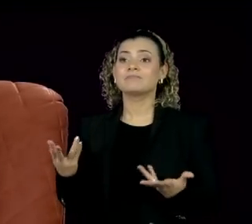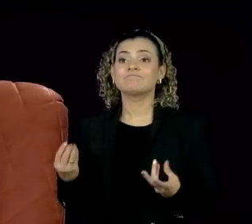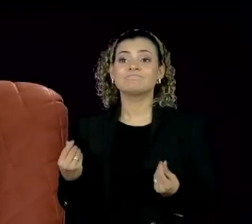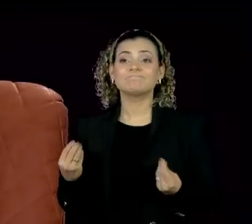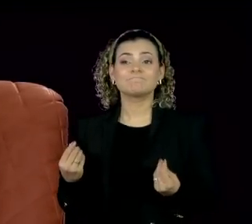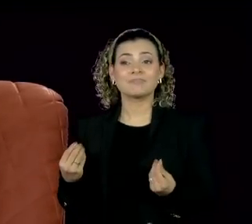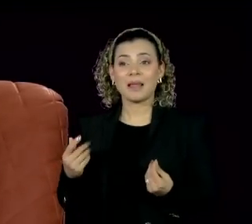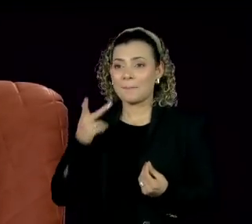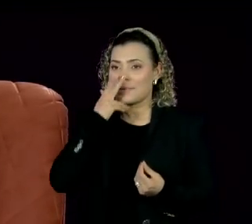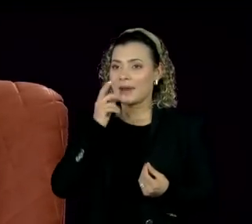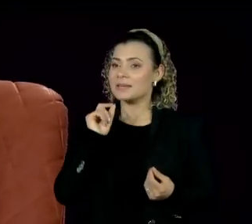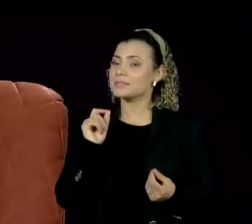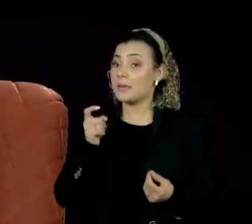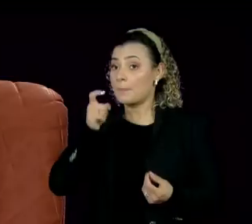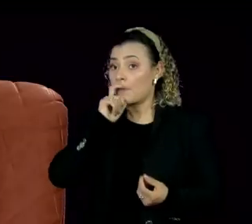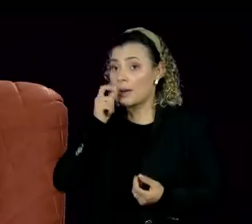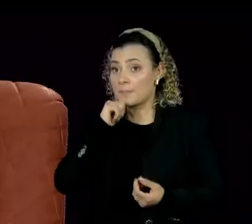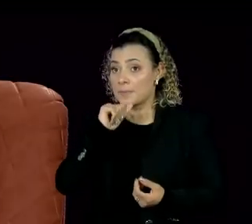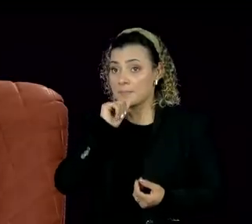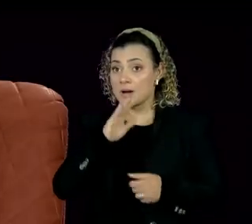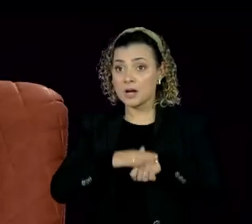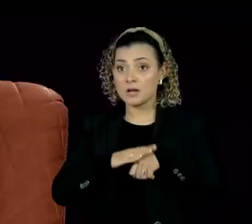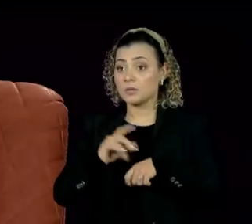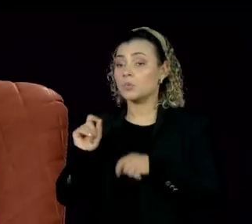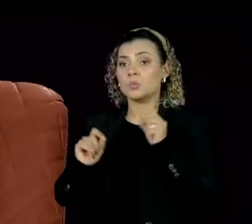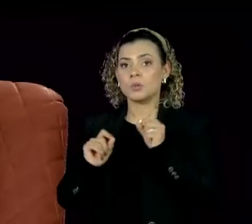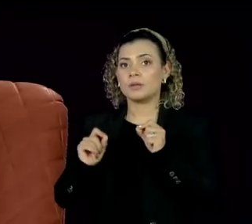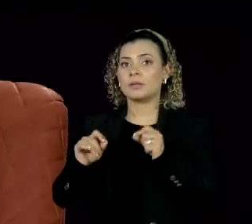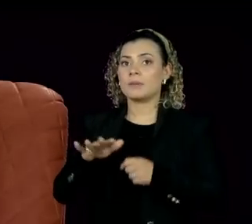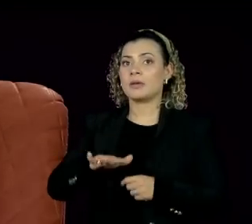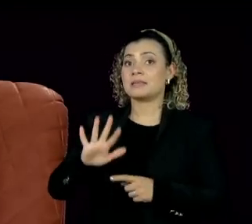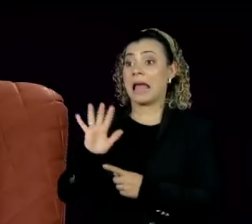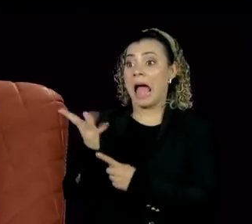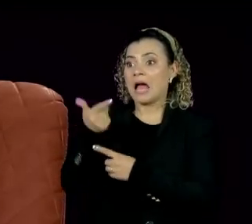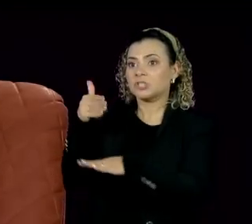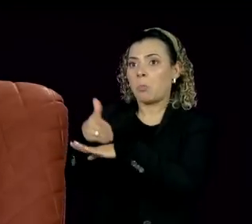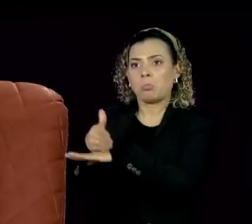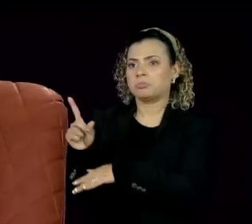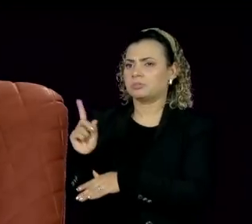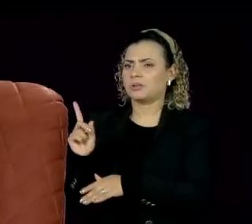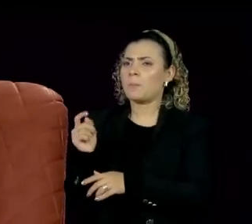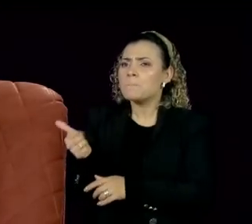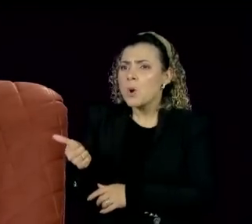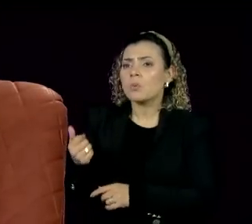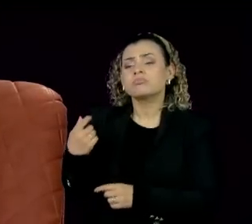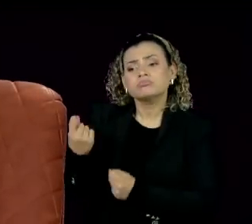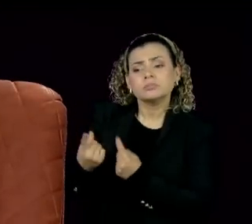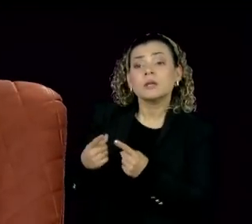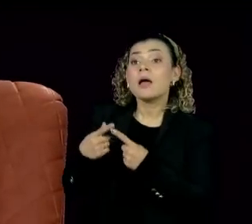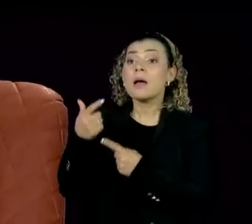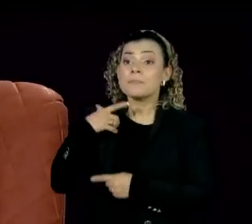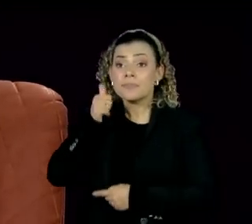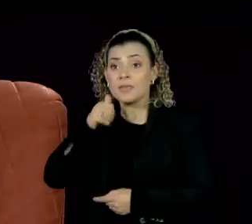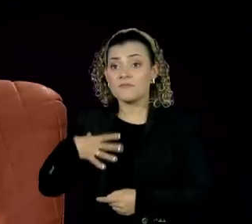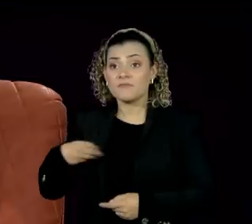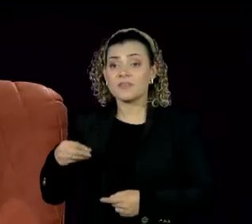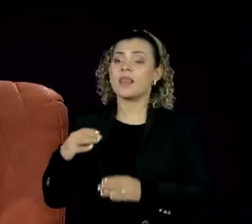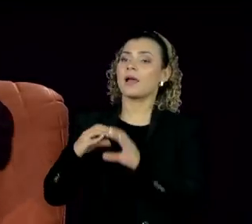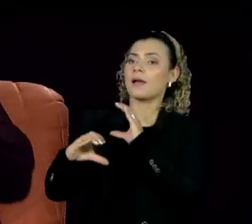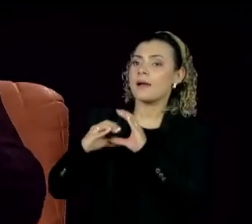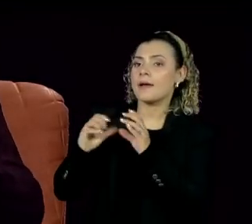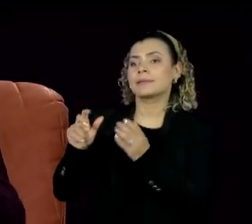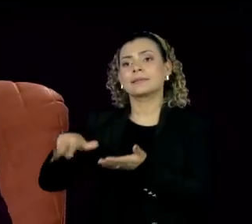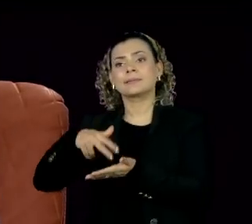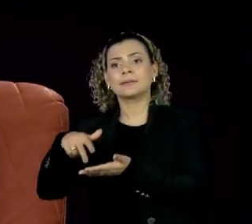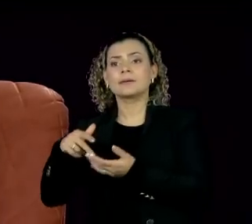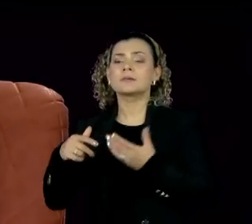de... Como meus pais também não viviam no mundo das artes, tinha essa coisa, minha filha dança, canta, meu filho